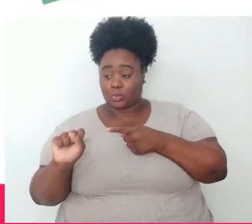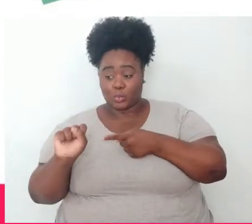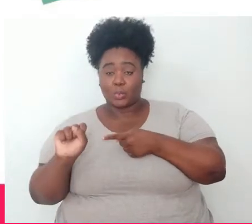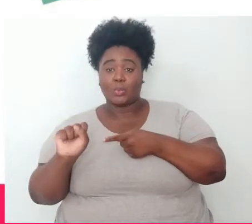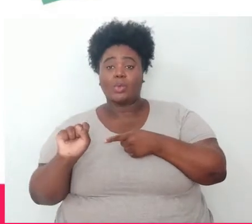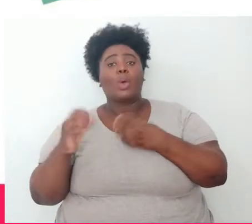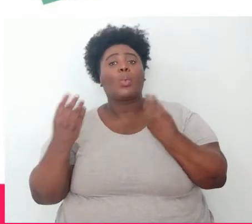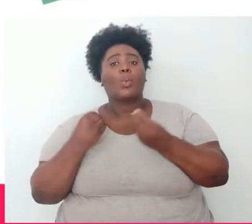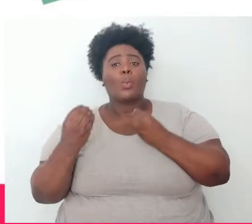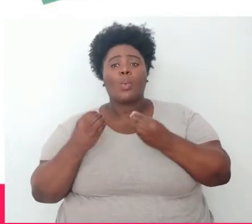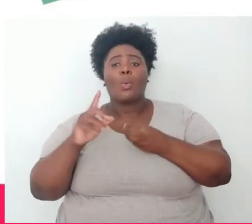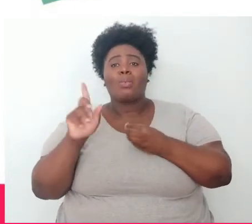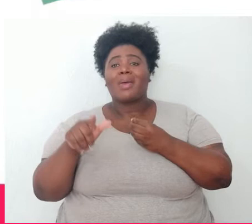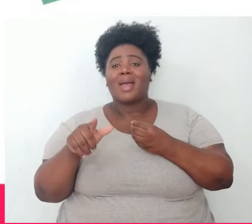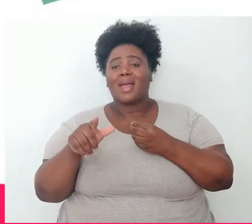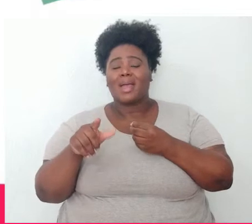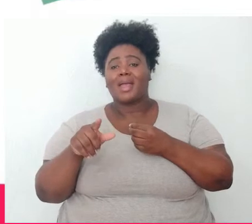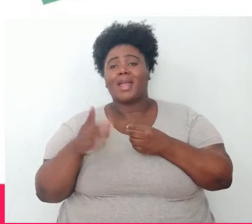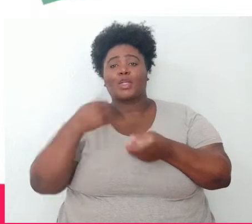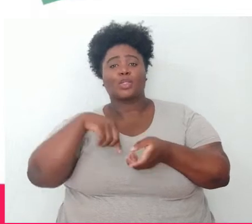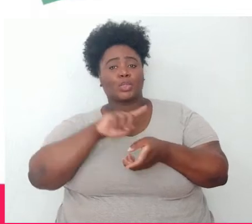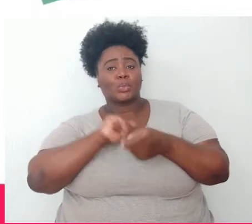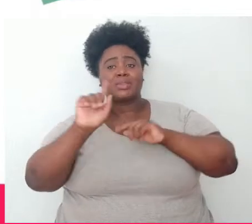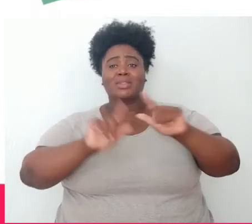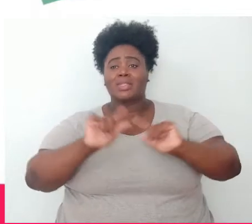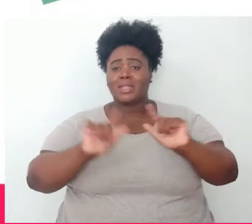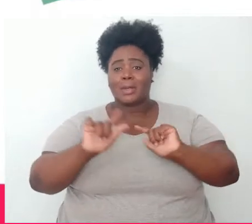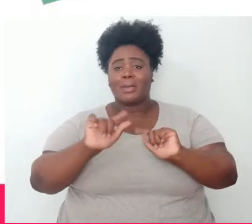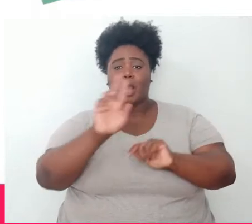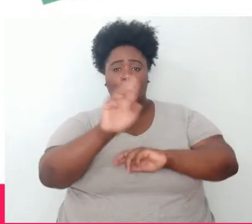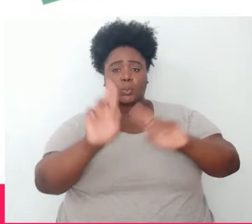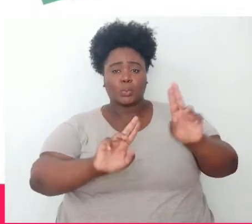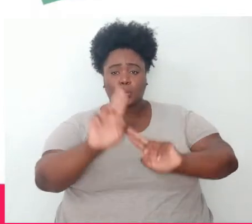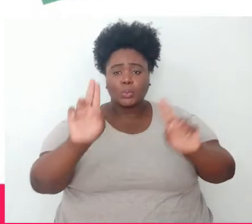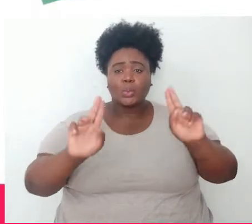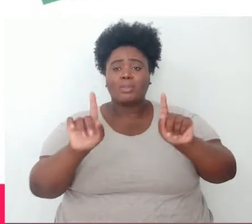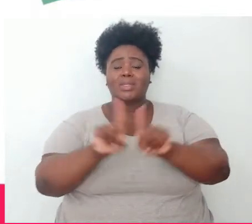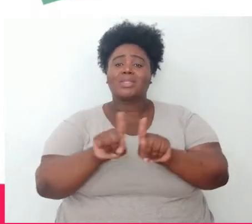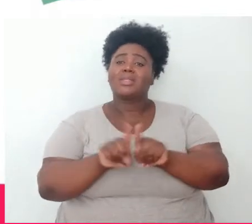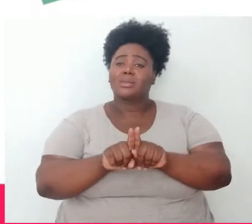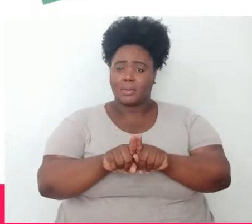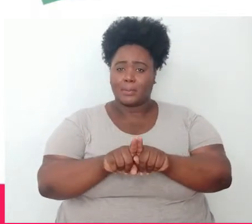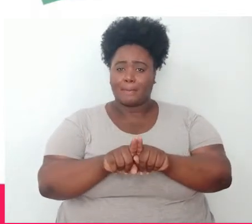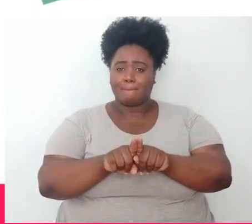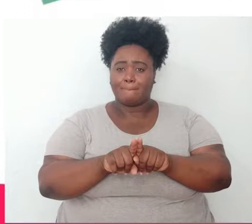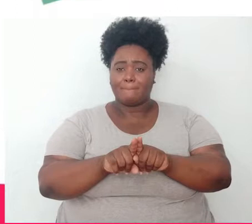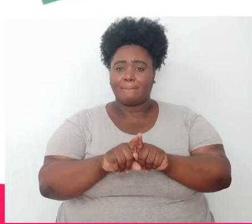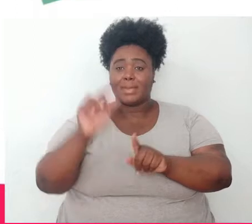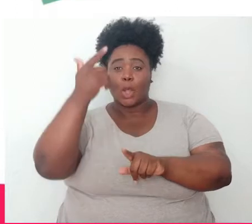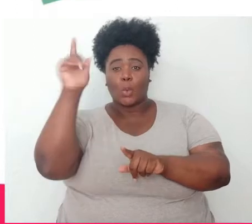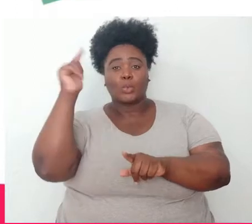sudeste, como seria a gente trabalhando com essas nomenclaturas e com esse